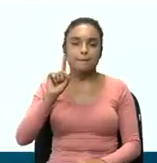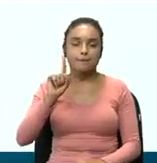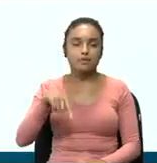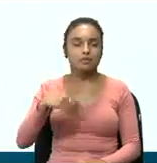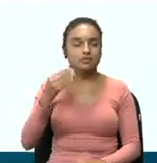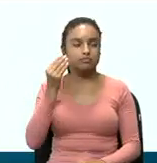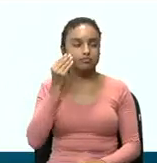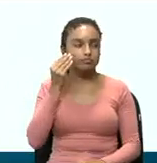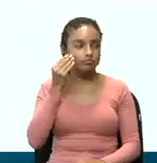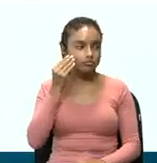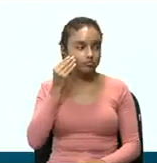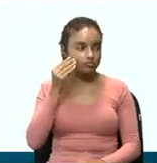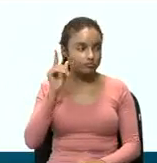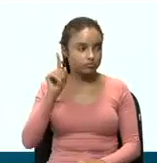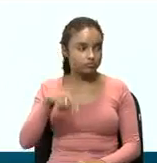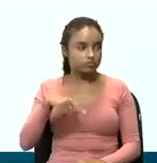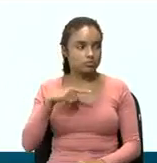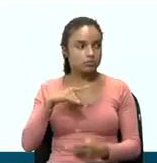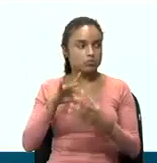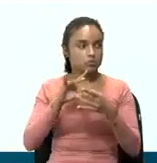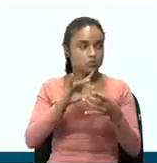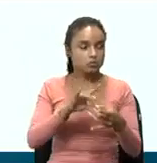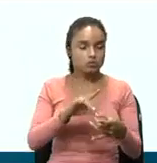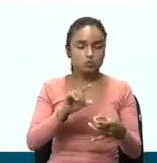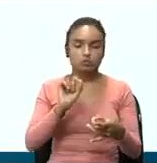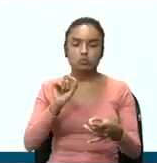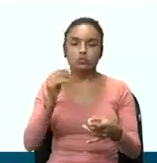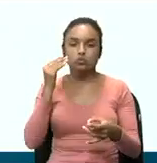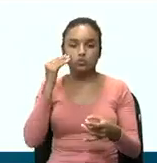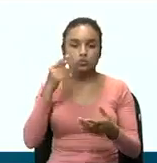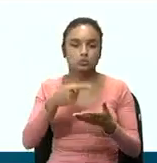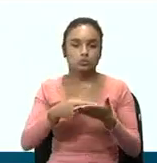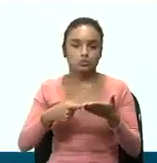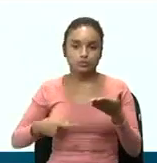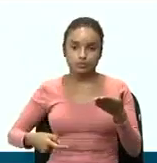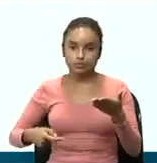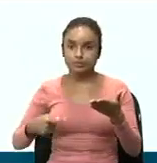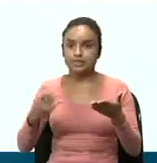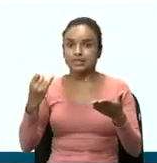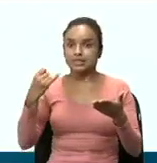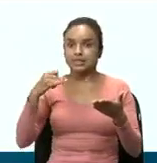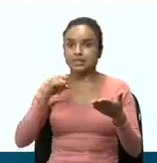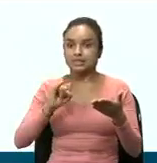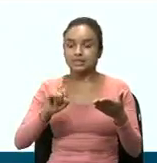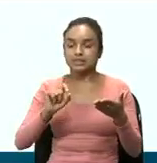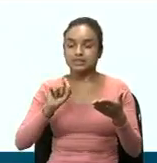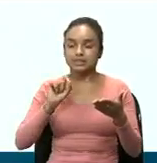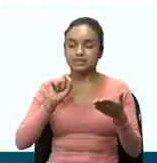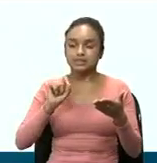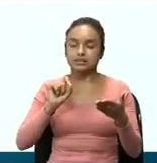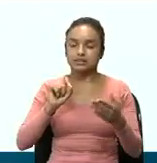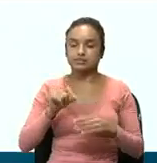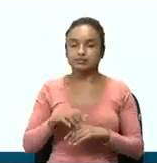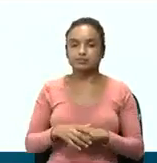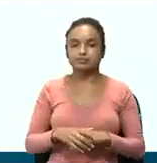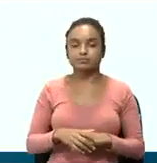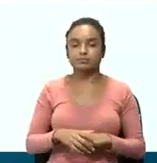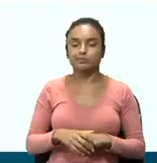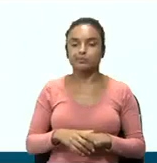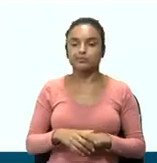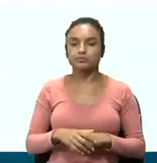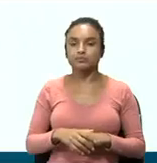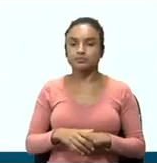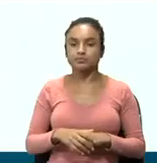mim? Tem algumas condições que o teste vai me ajudar. Se esse limite, então, primeira condição, vamos pôr